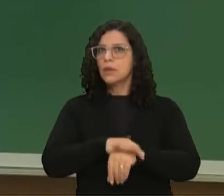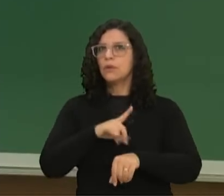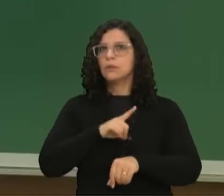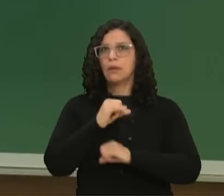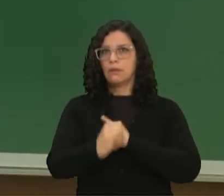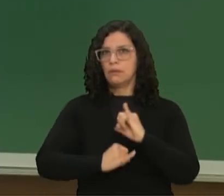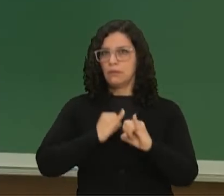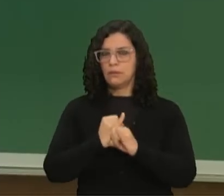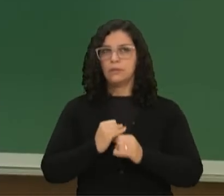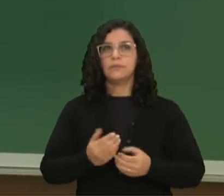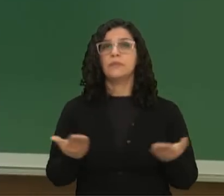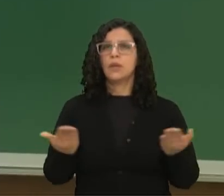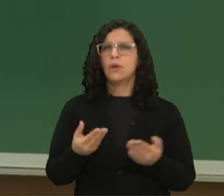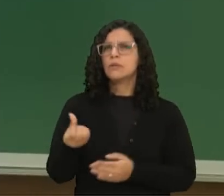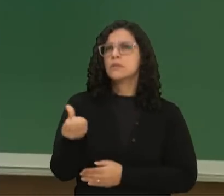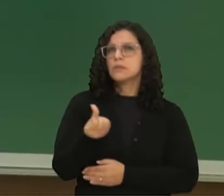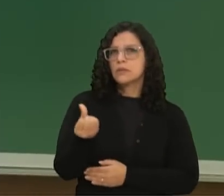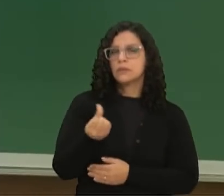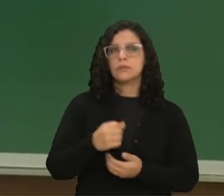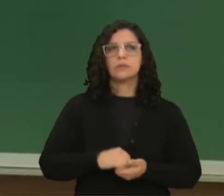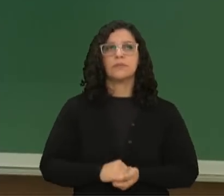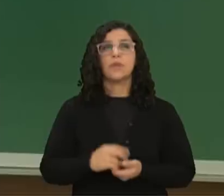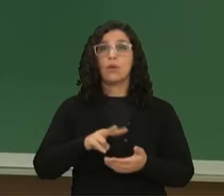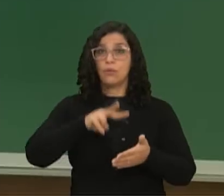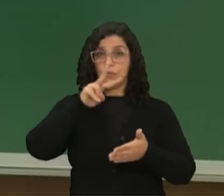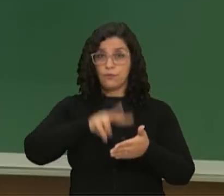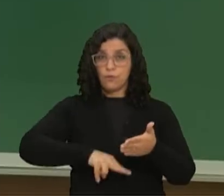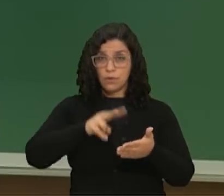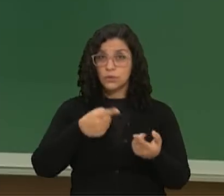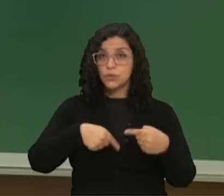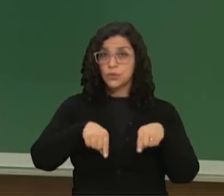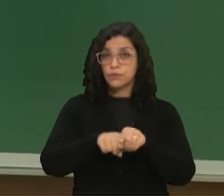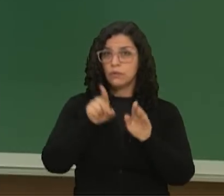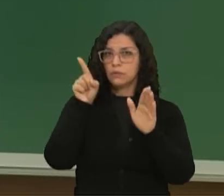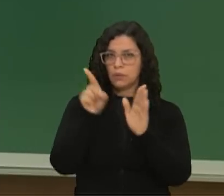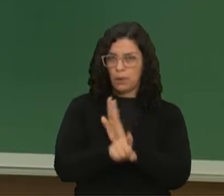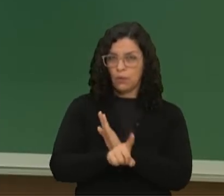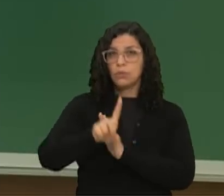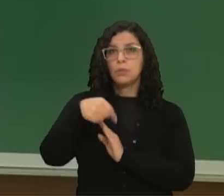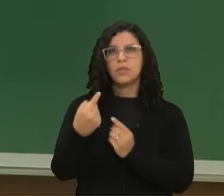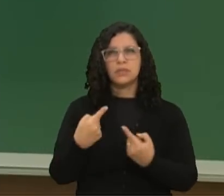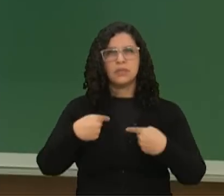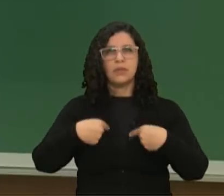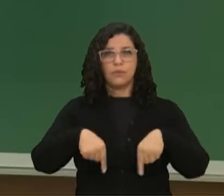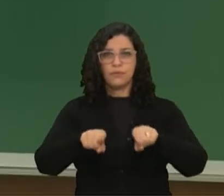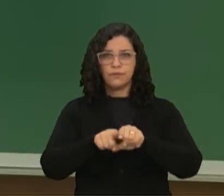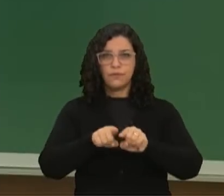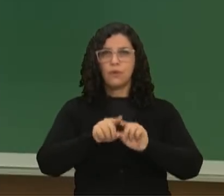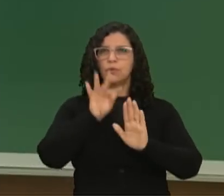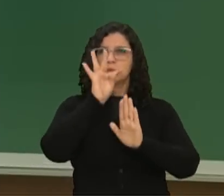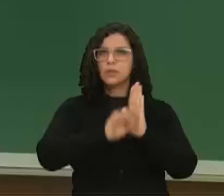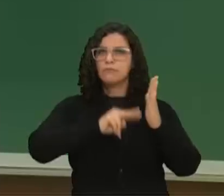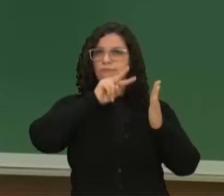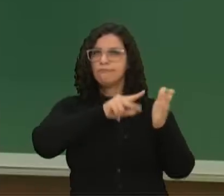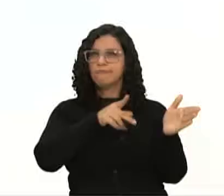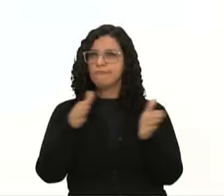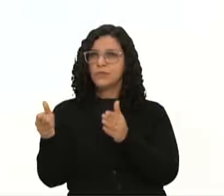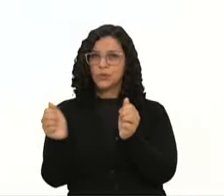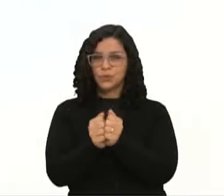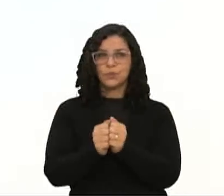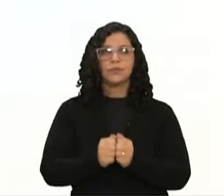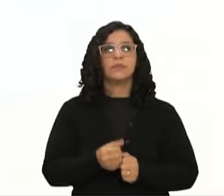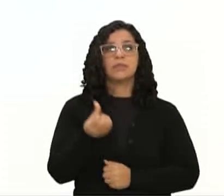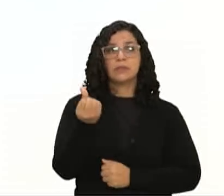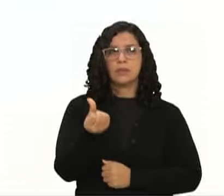seguro. Number 6. Eu vou ler novamente a questão e depois a gente vai fazer a leitura lá da tirinha juntos, ok?